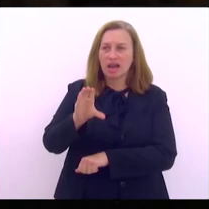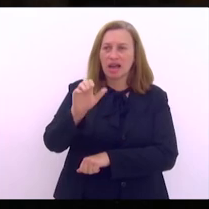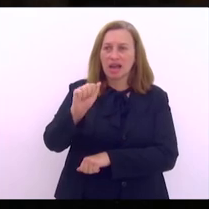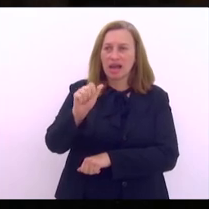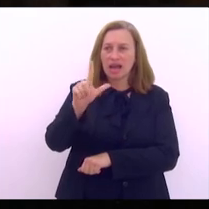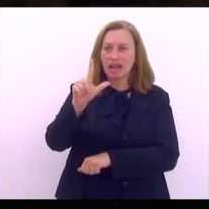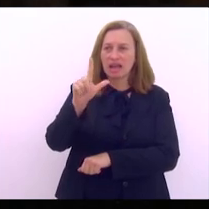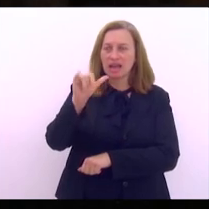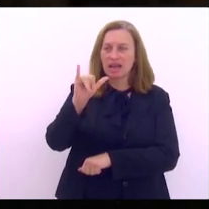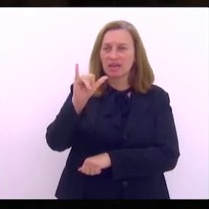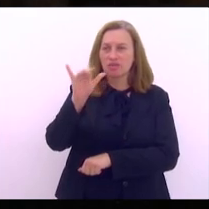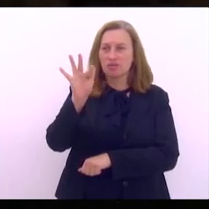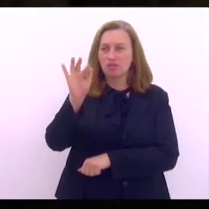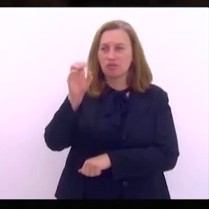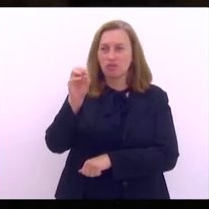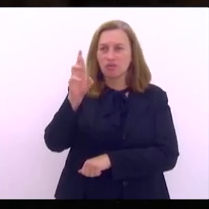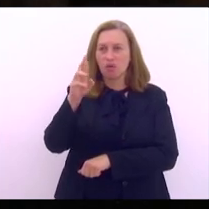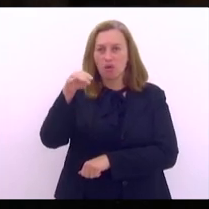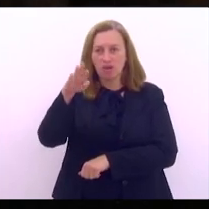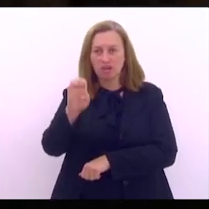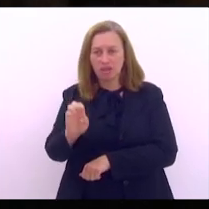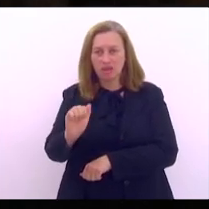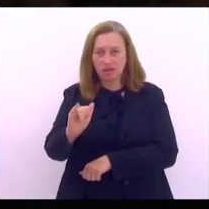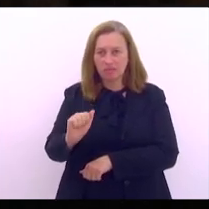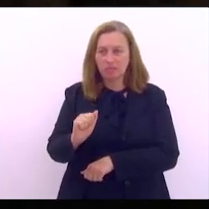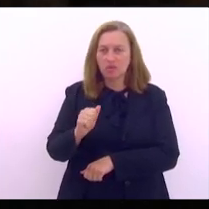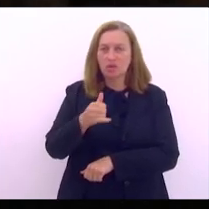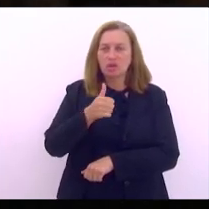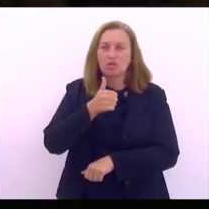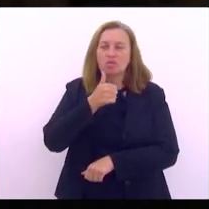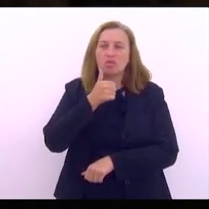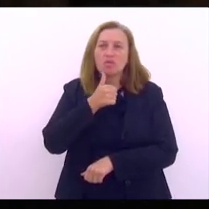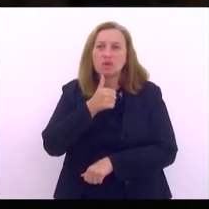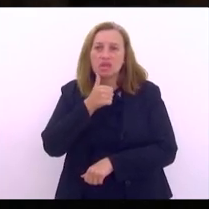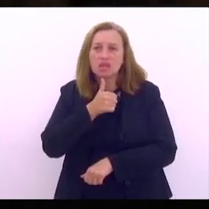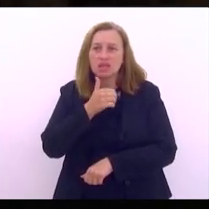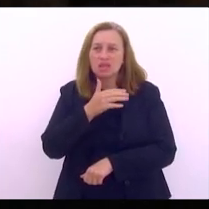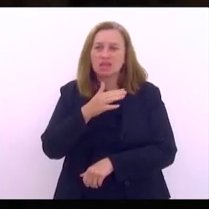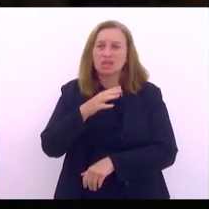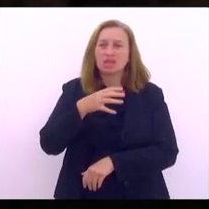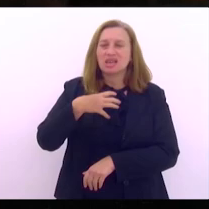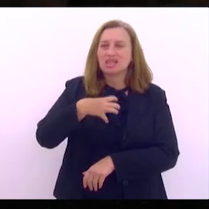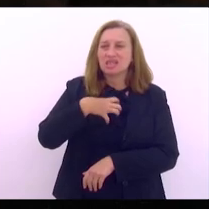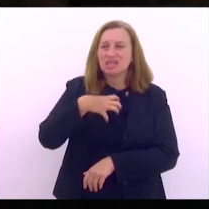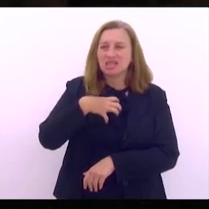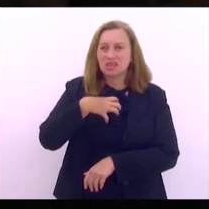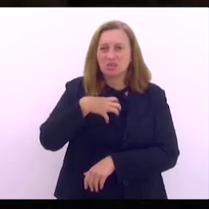jovem passou mal, foi levada para